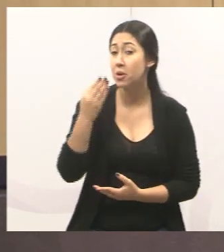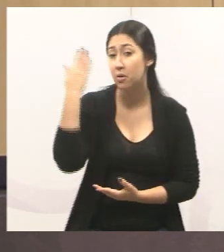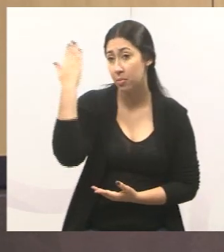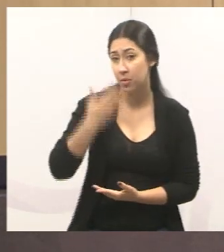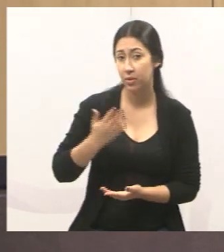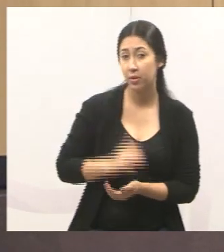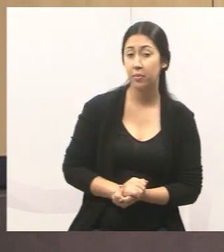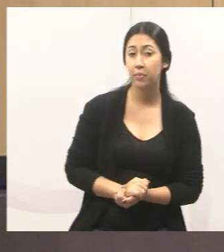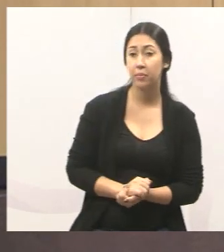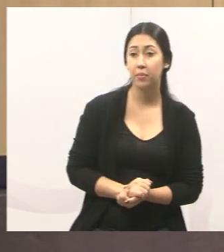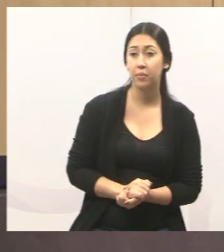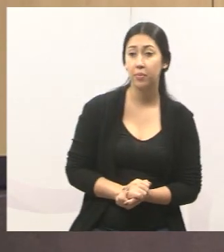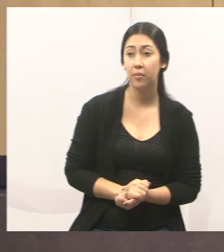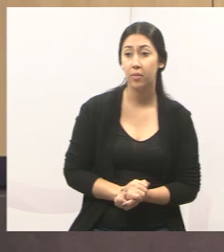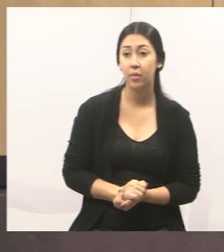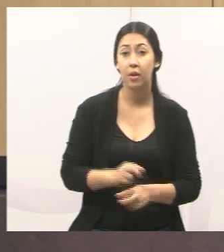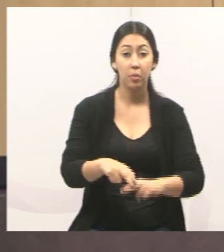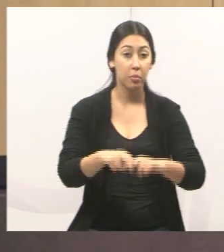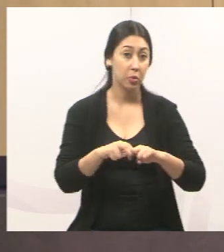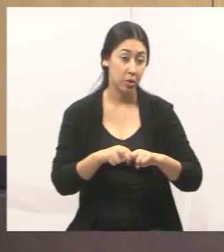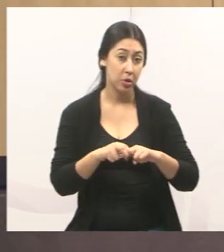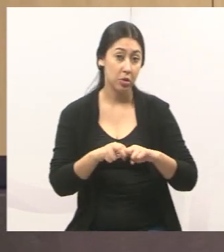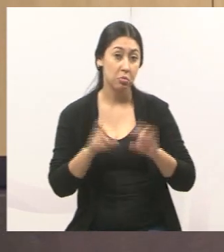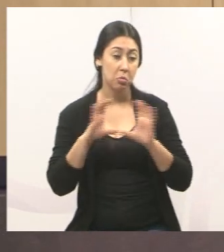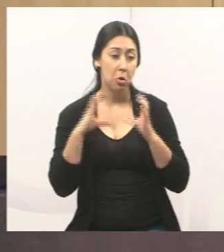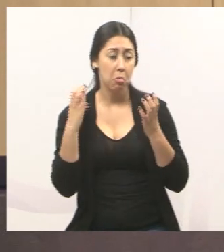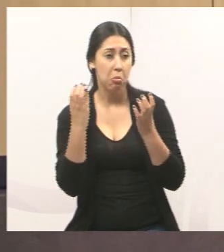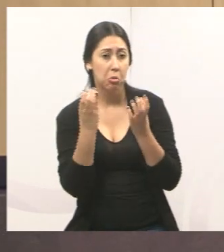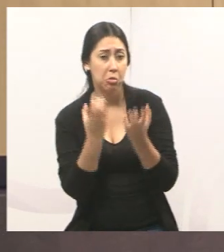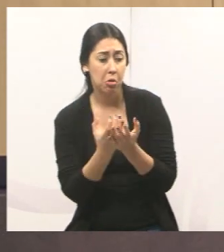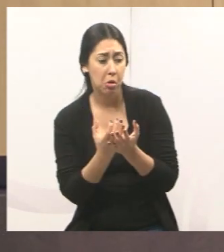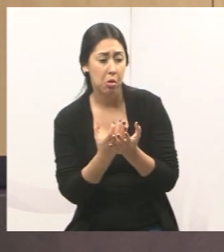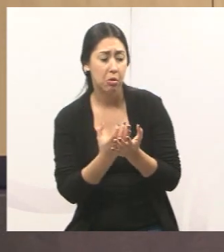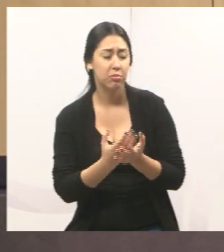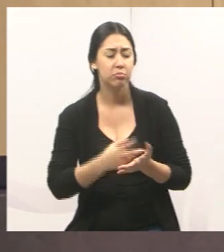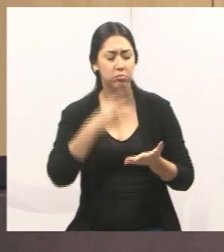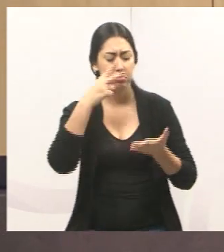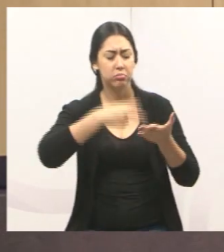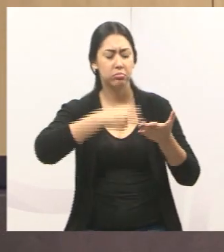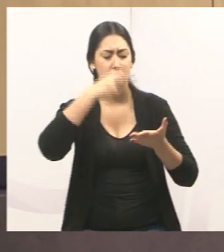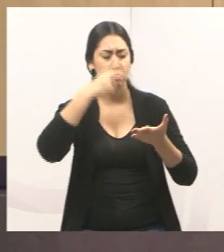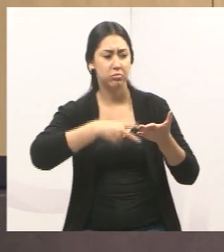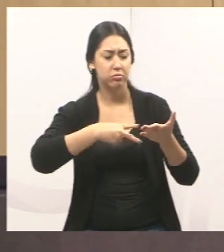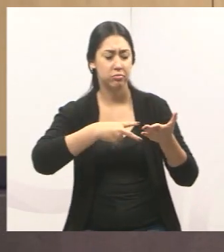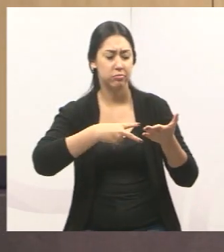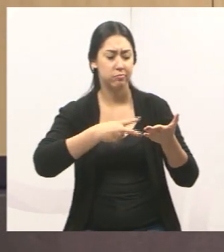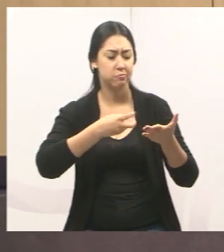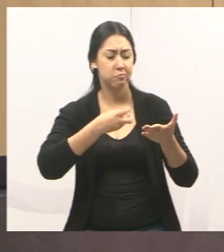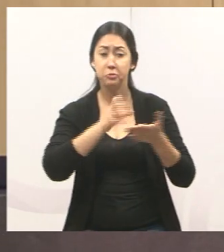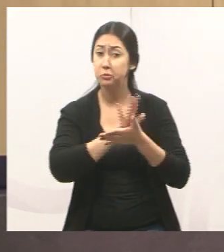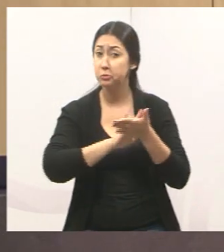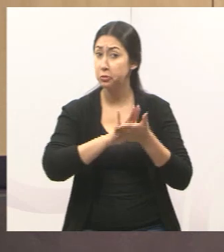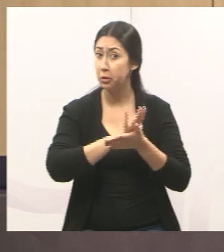sua vez, a comissão pertinente para a prévia apreciação da matéria não verificou a necessidade